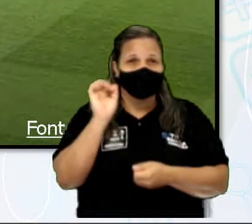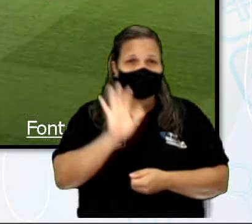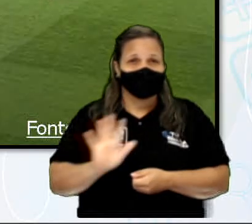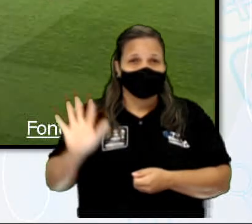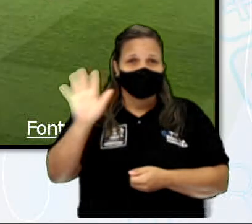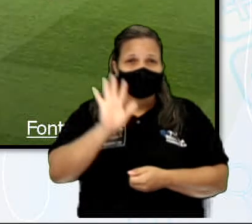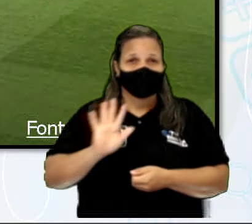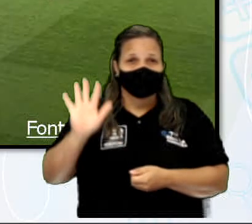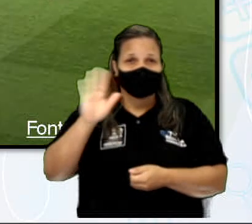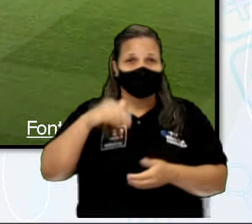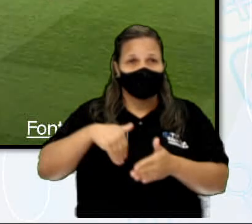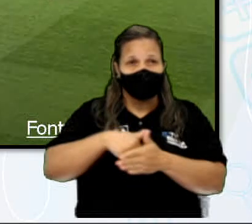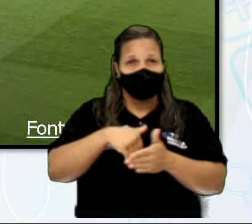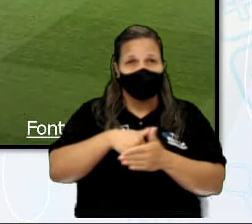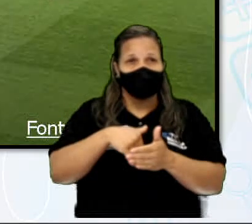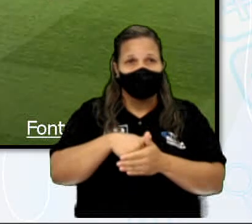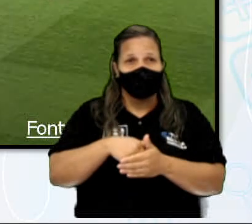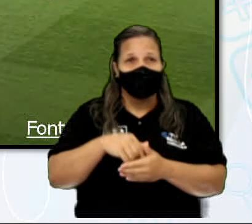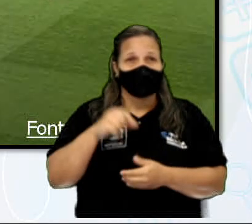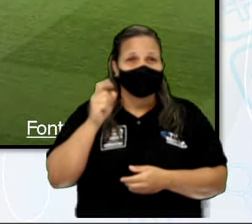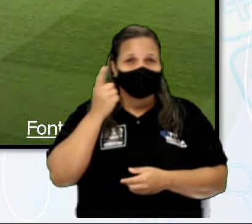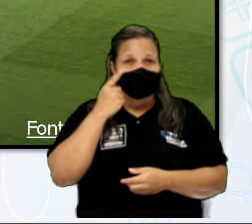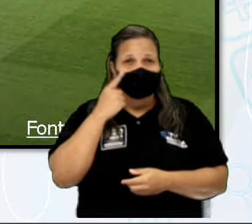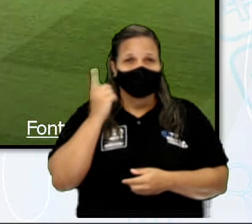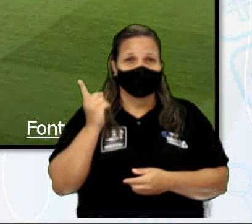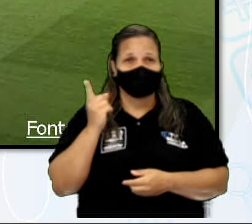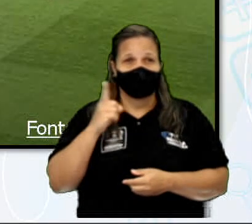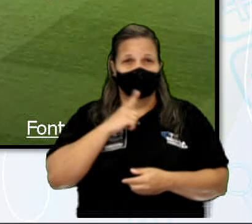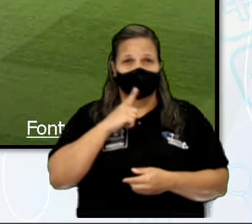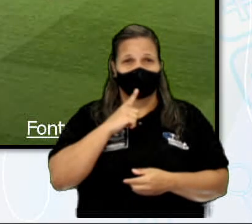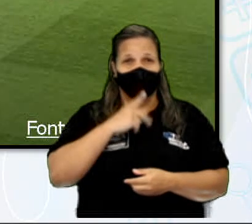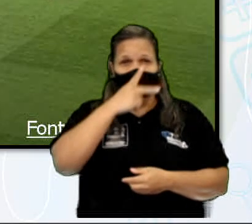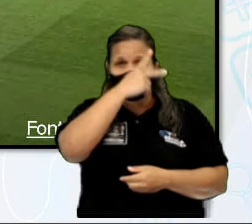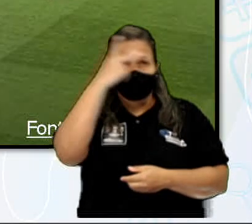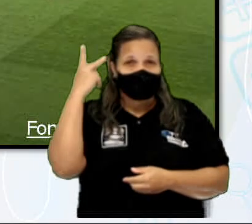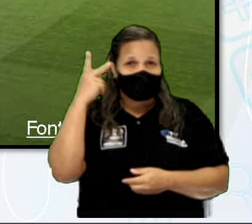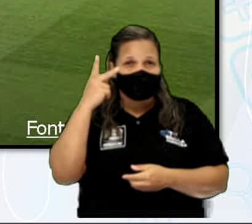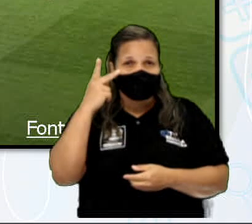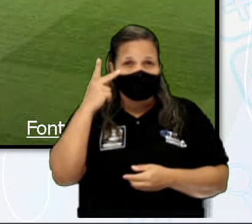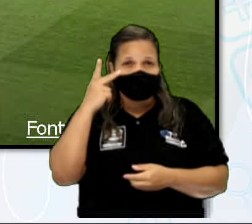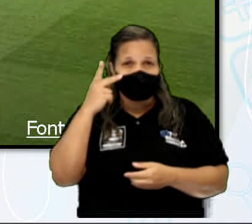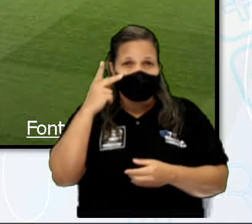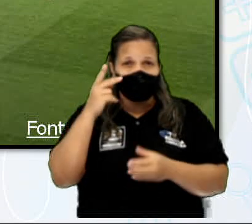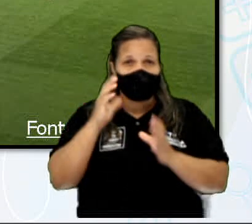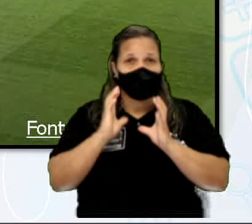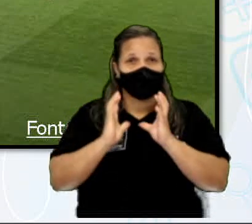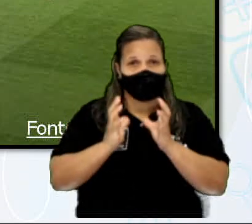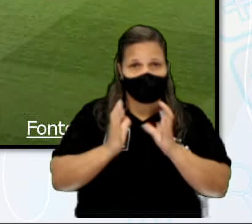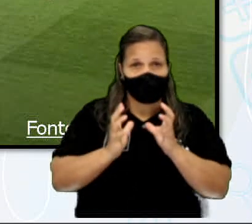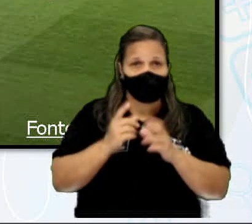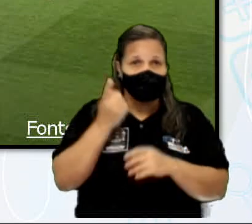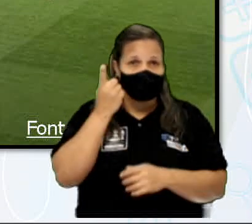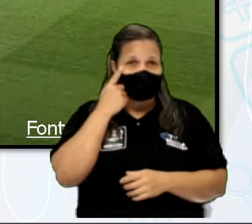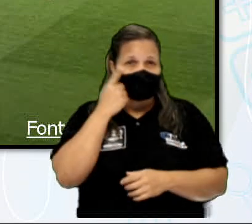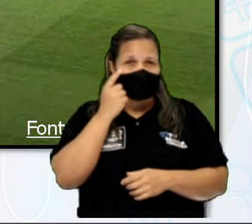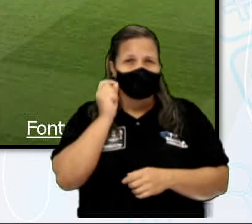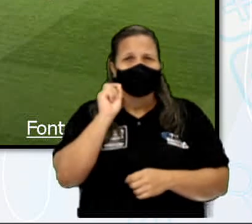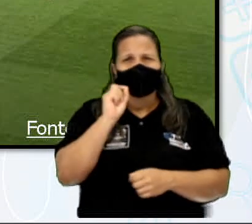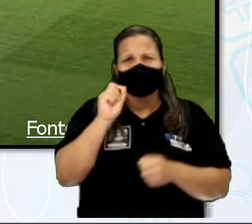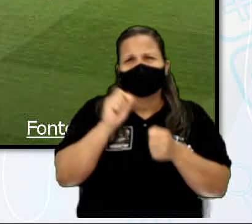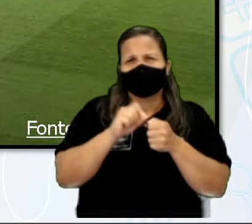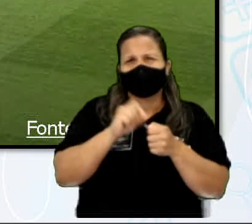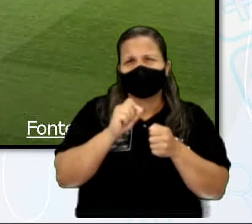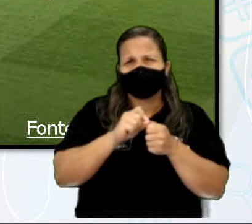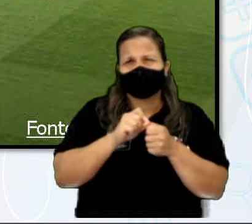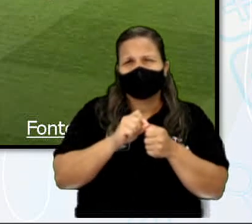de futebol. A atleta que está com a bola está aqui na lateral esquerda e ela também tem uma série de possibilidades sobre o que fazer com ela. Ela